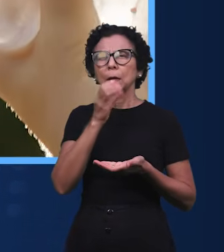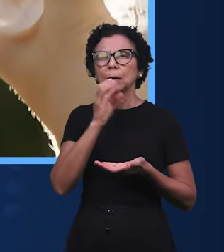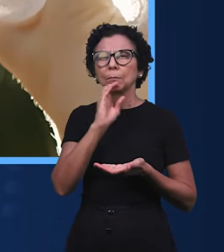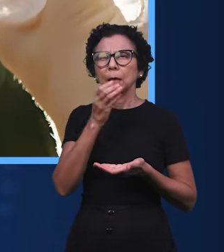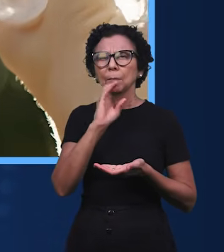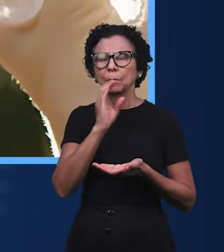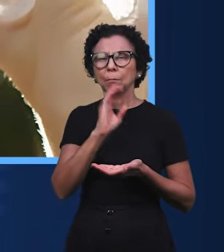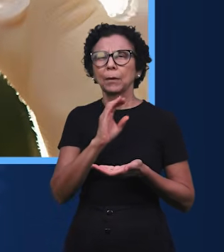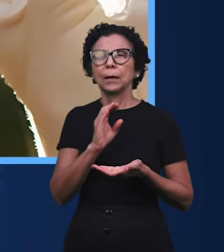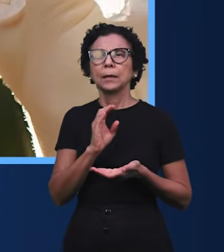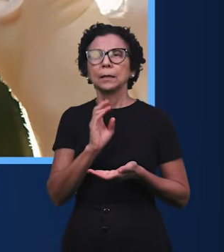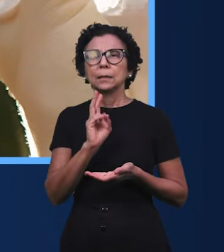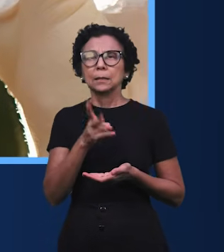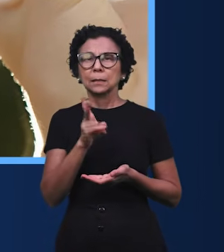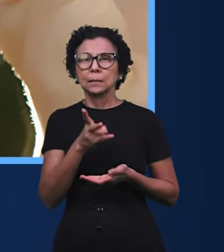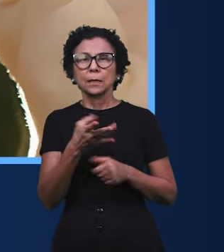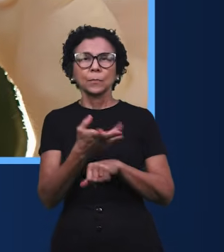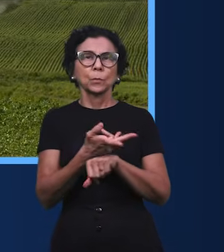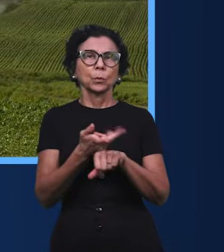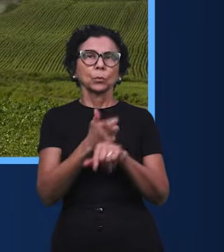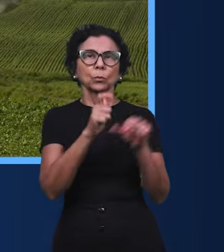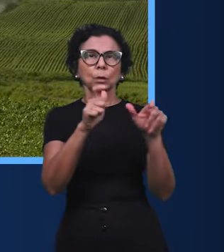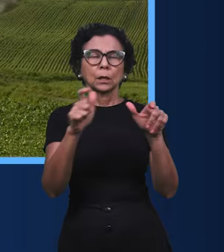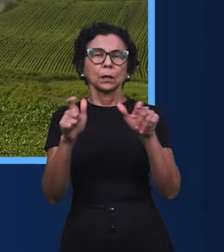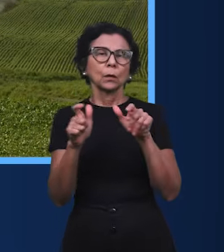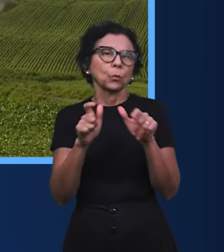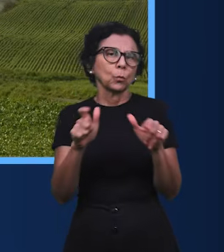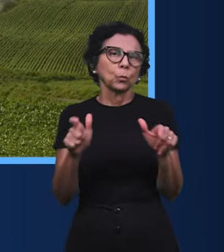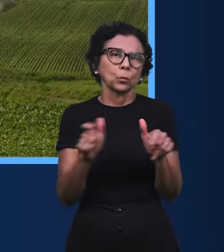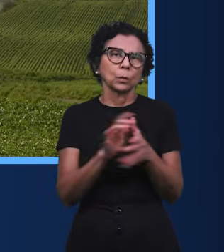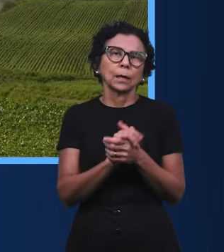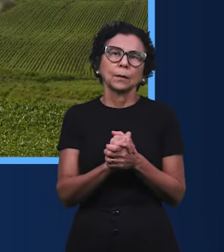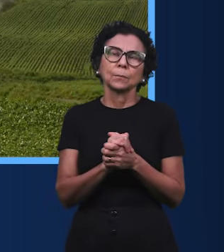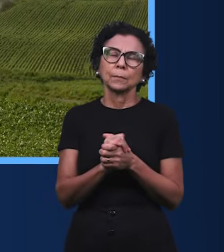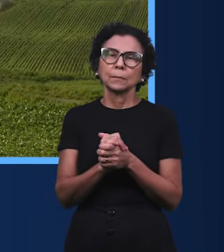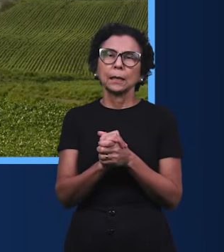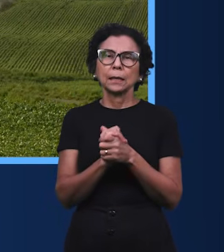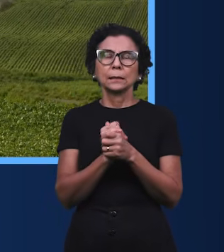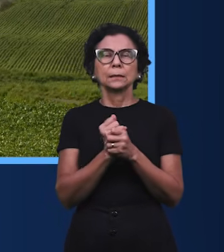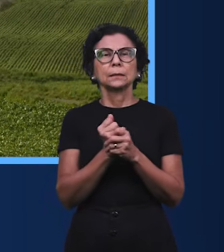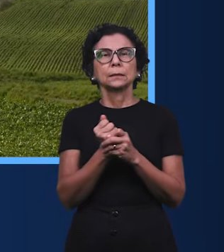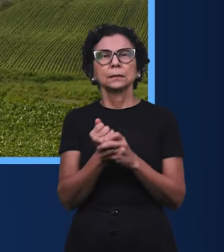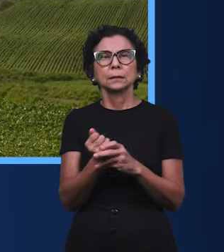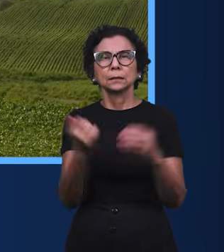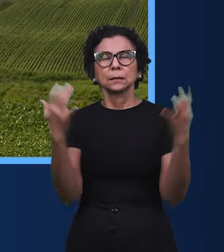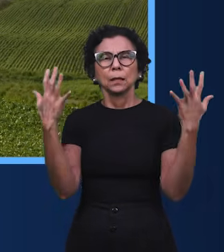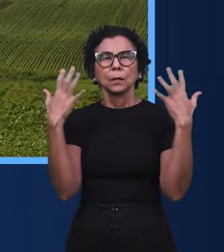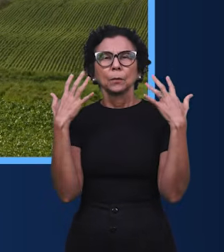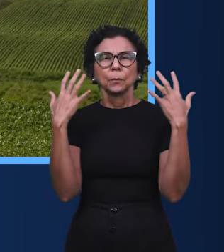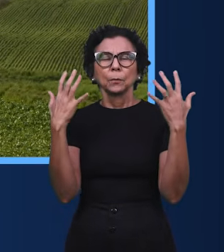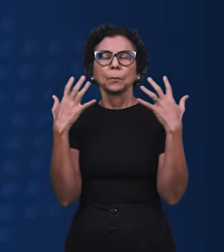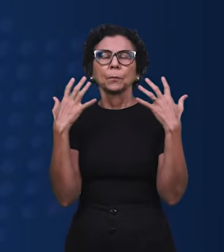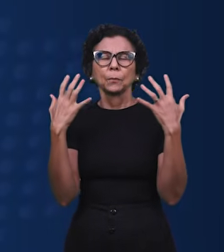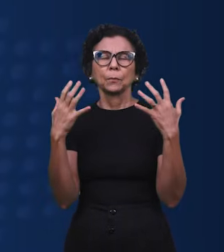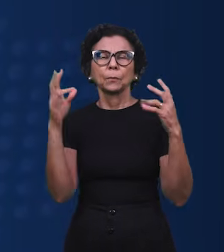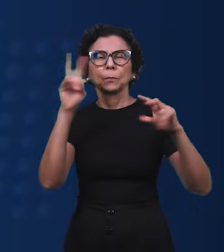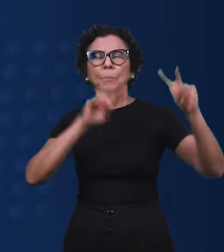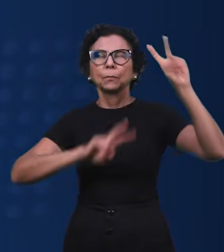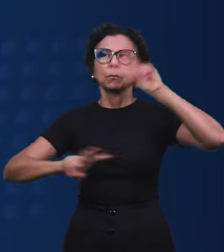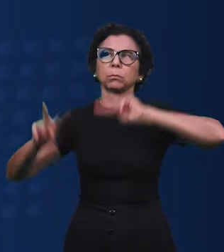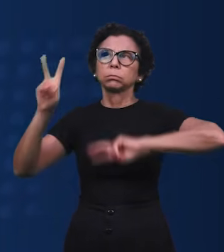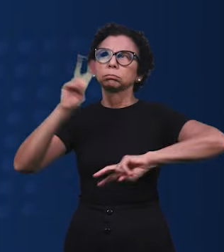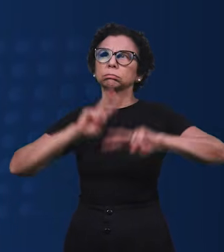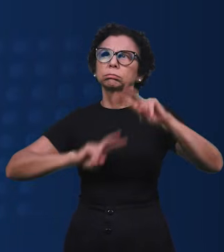e procure estar em locais não tão voltados ali nos centros urbanos, locais